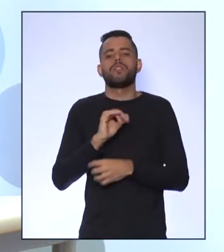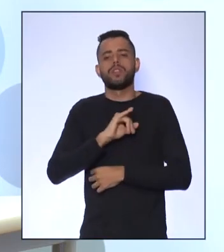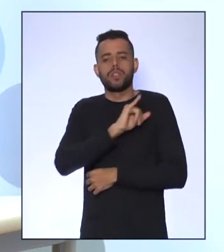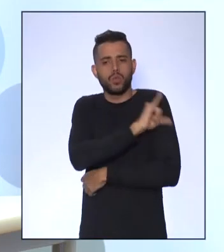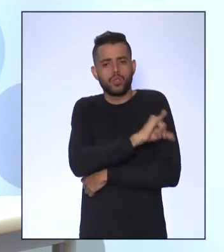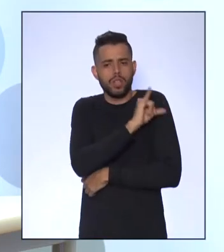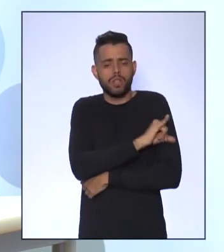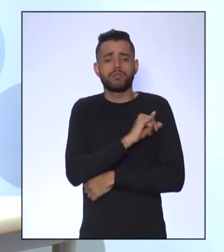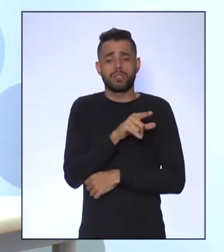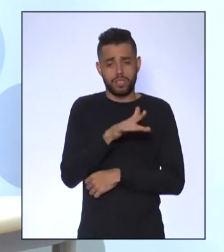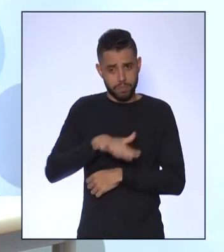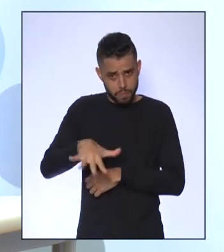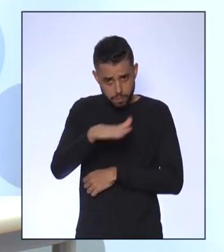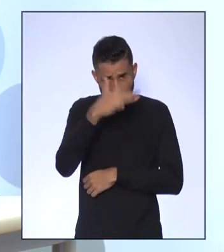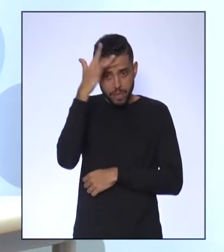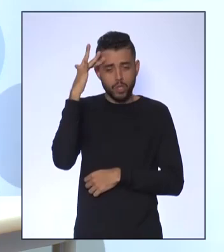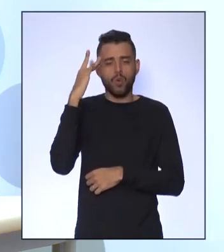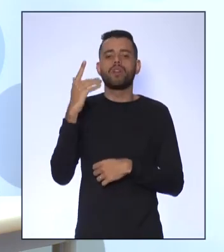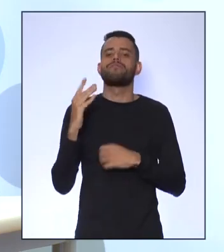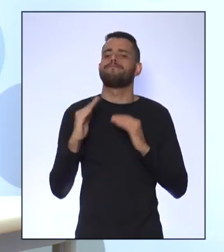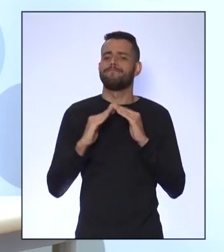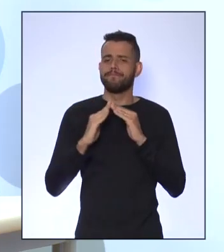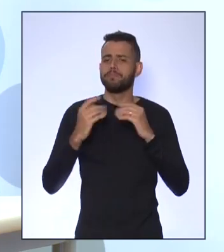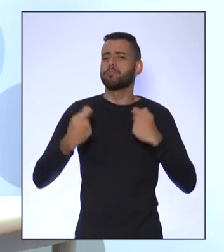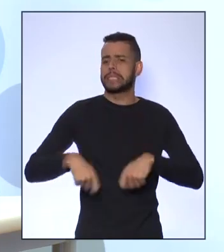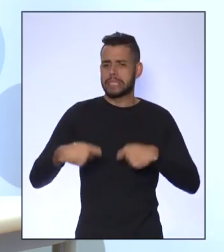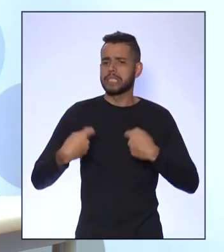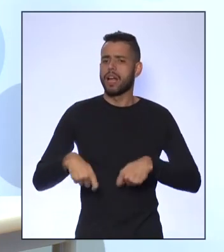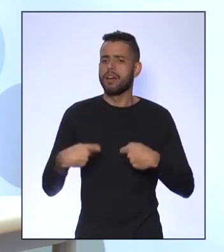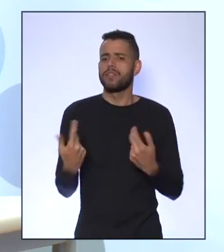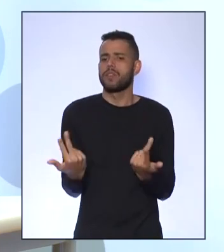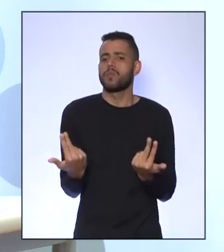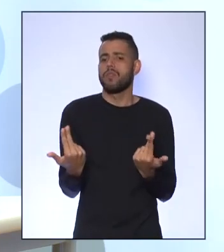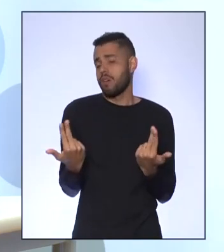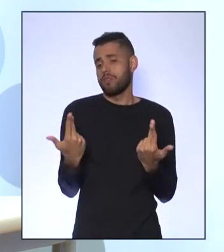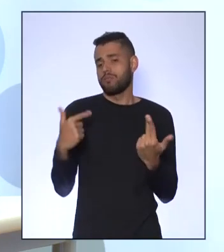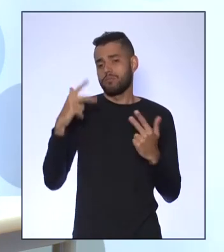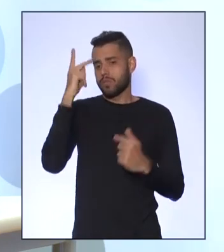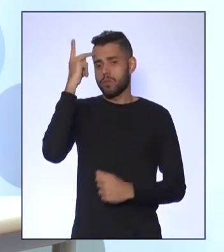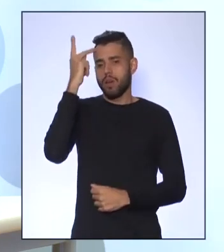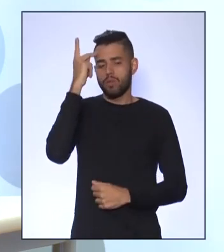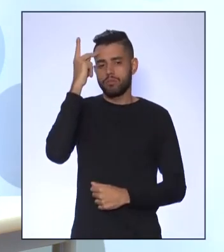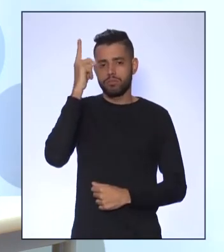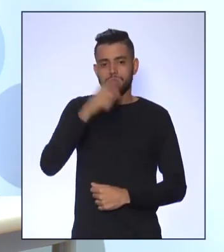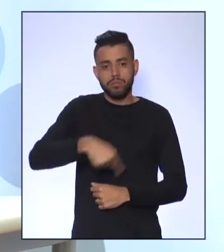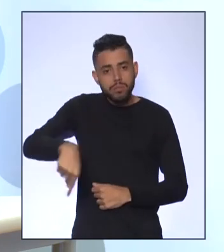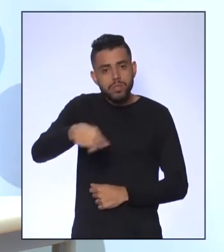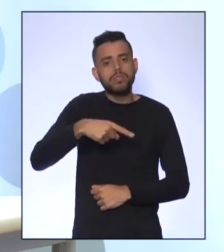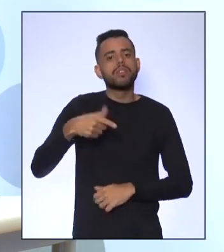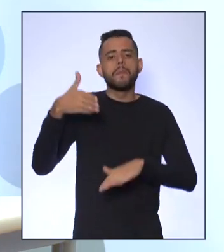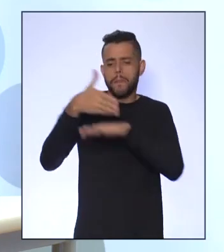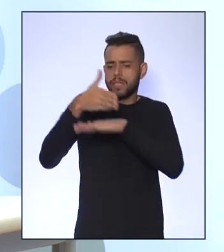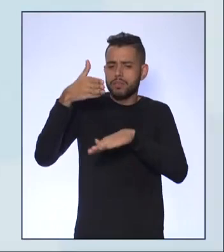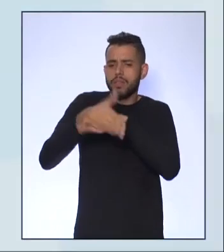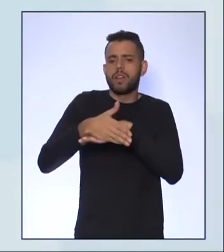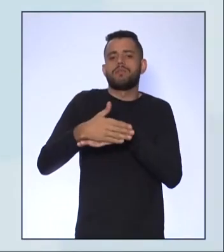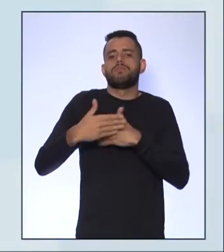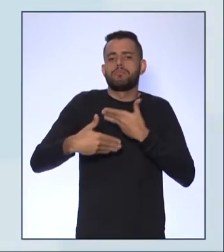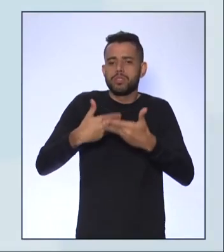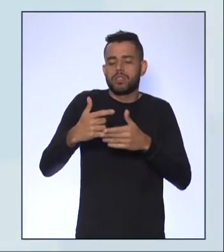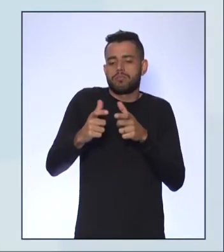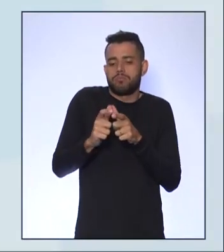moradia, igual em São Paulo. Essas pessoas também participaram de um processo de urbanização.